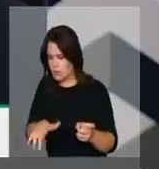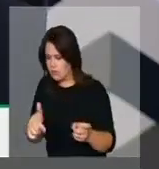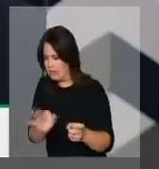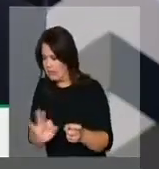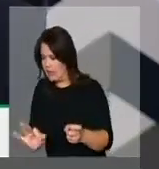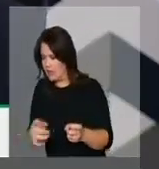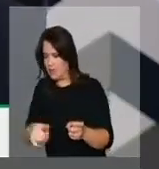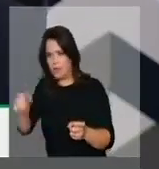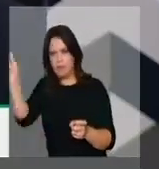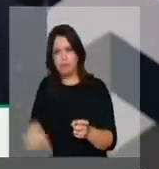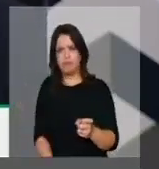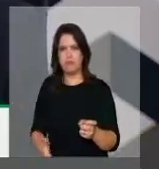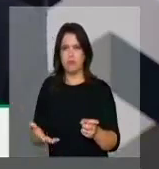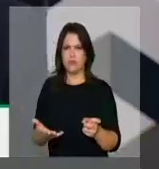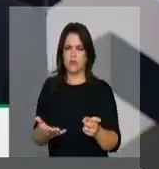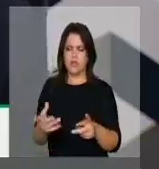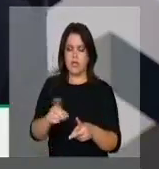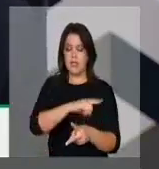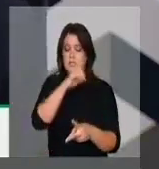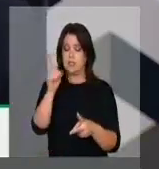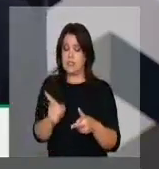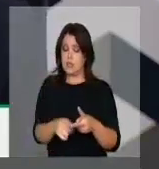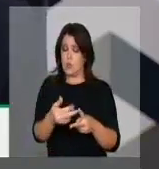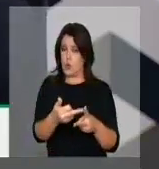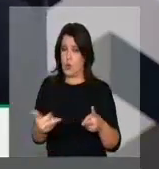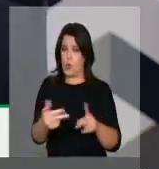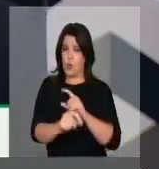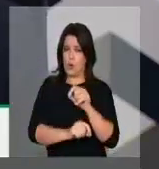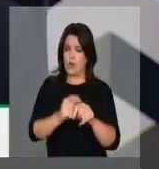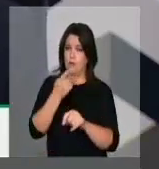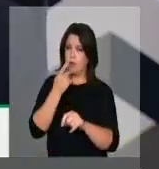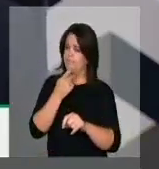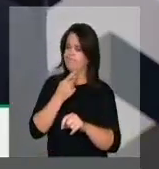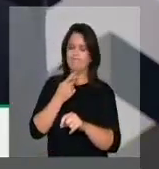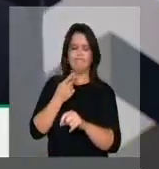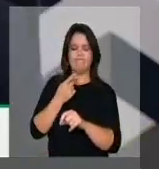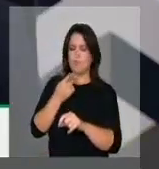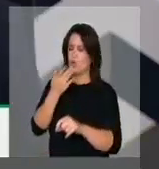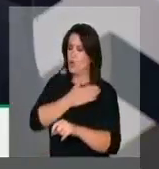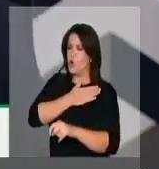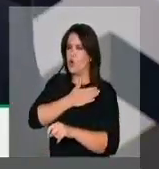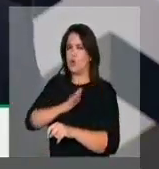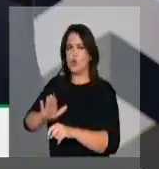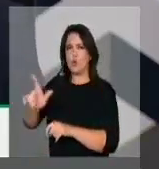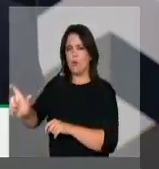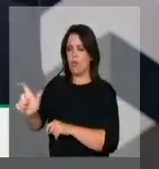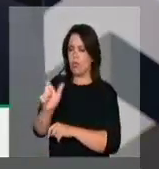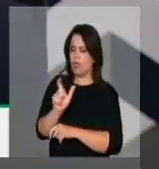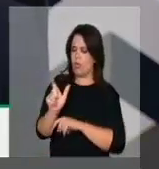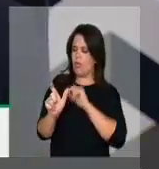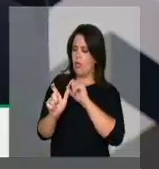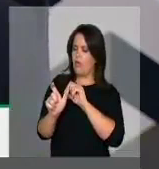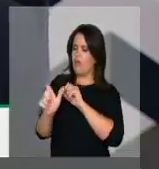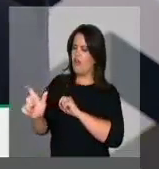O segundo ponto, eu gostaria de repudiar essa